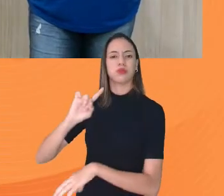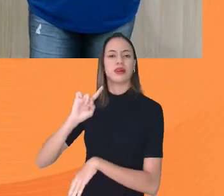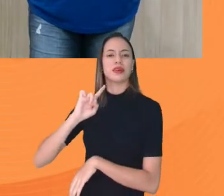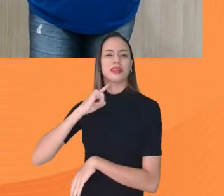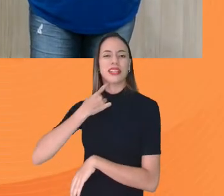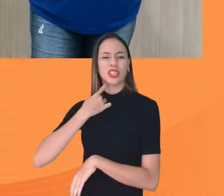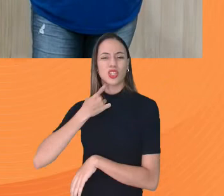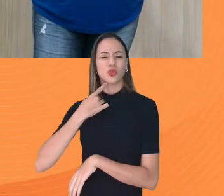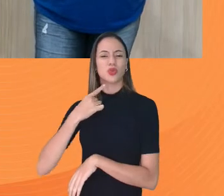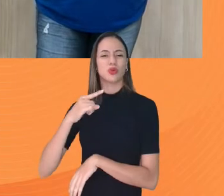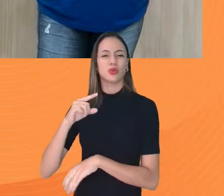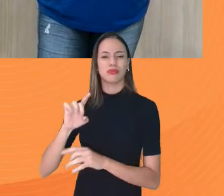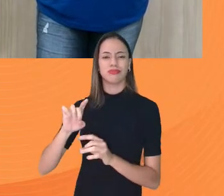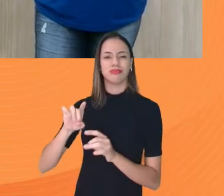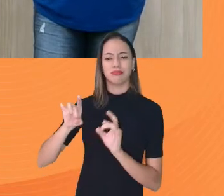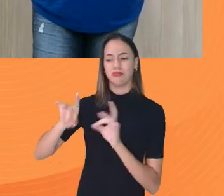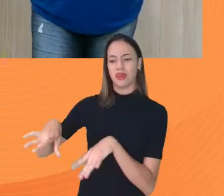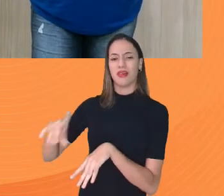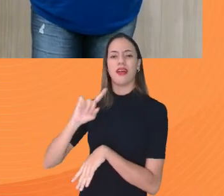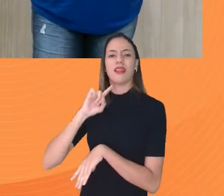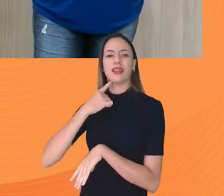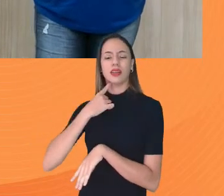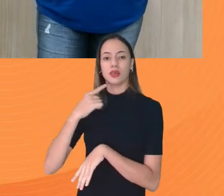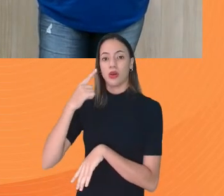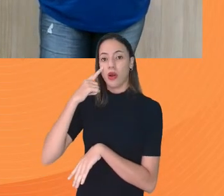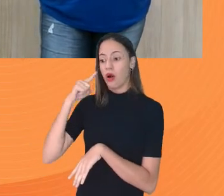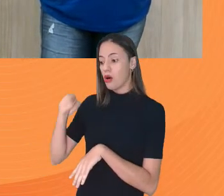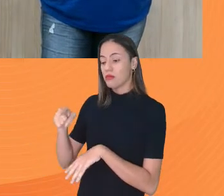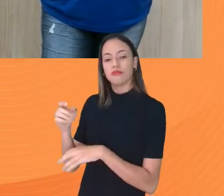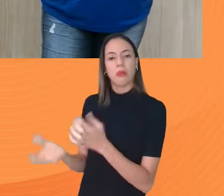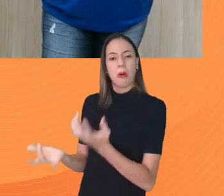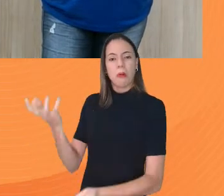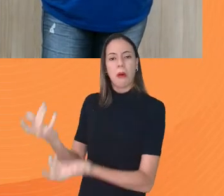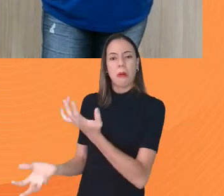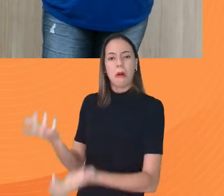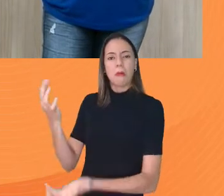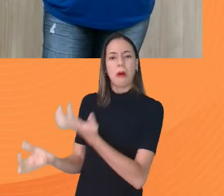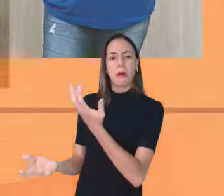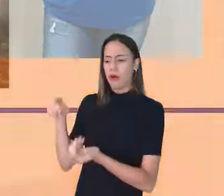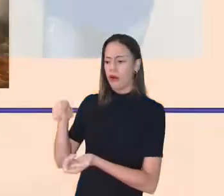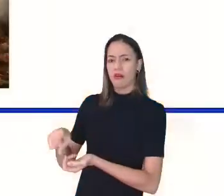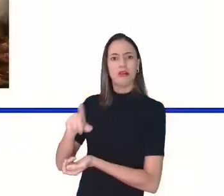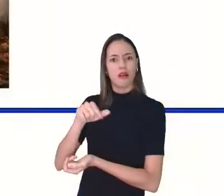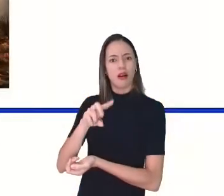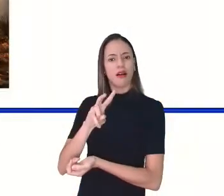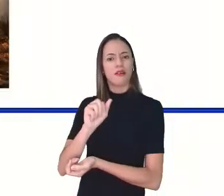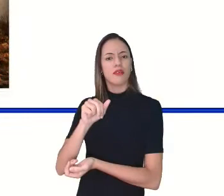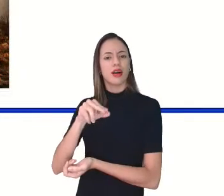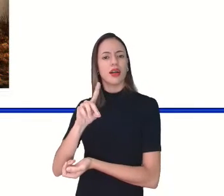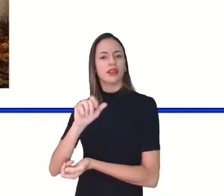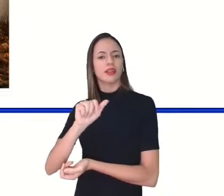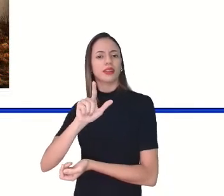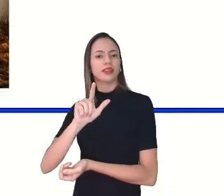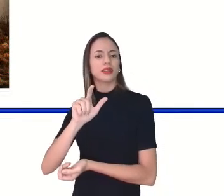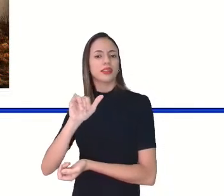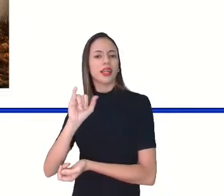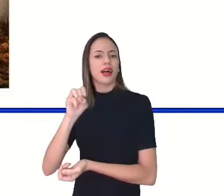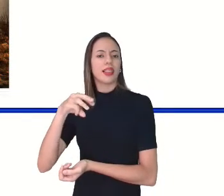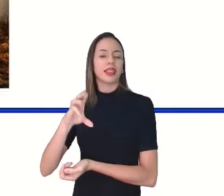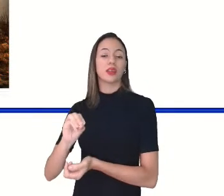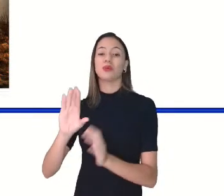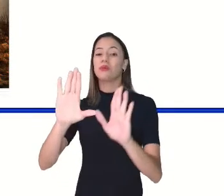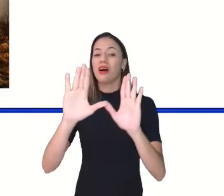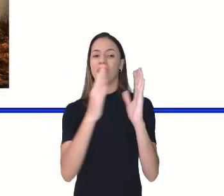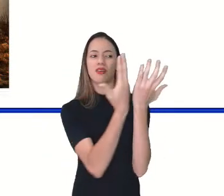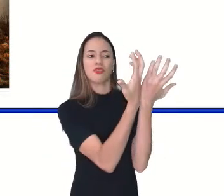um descarte ali, né? Tocaram fogo nessa lixeira, gente. Isso é vandalismo. Mas quando a gente vê uma floresta